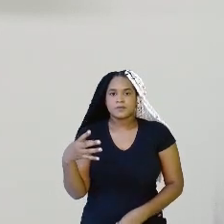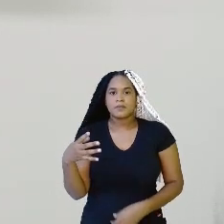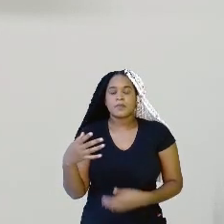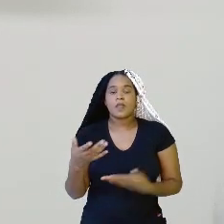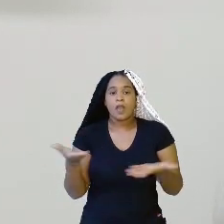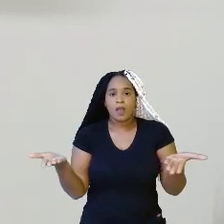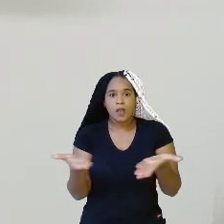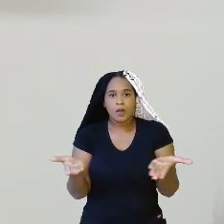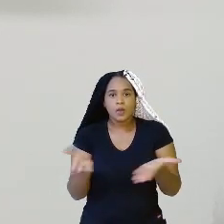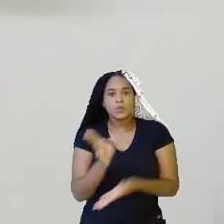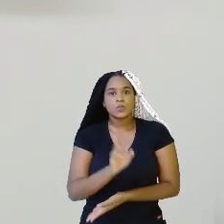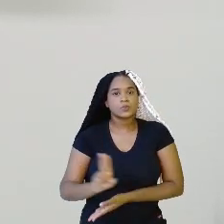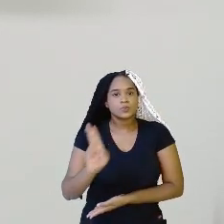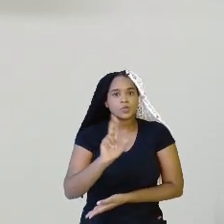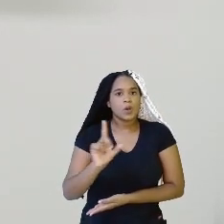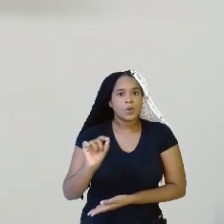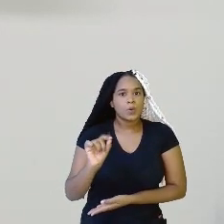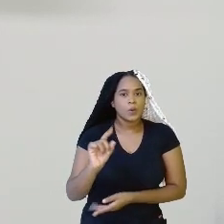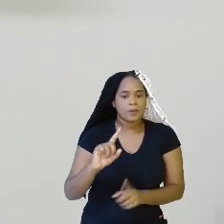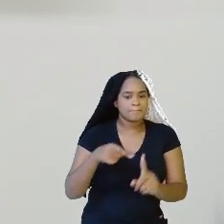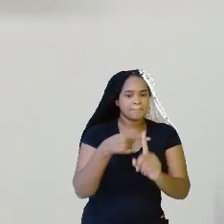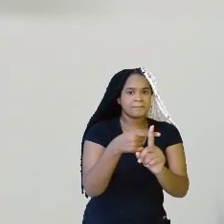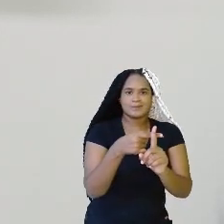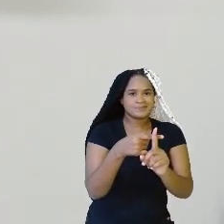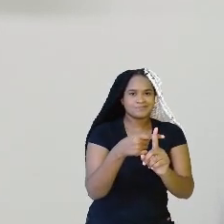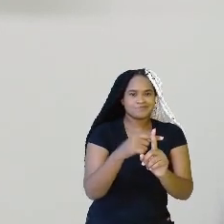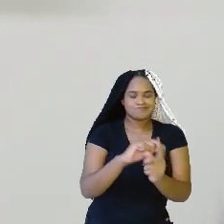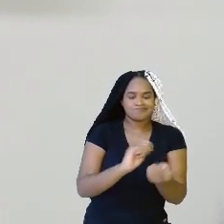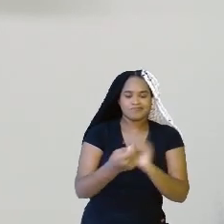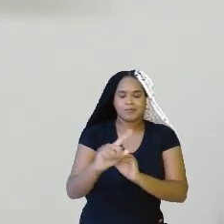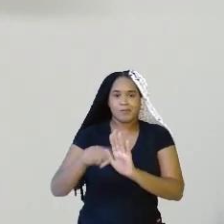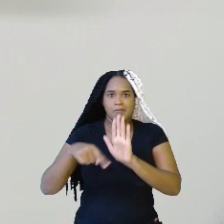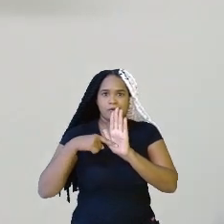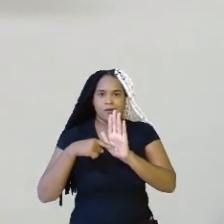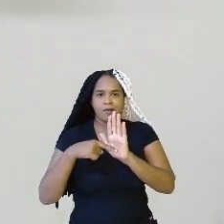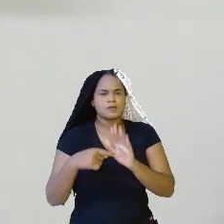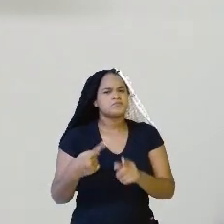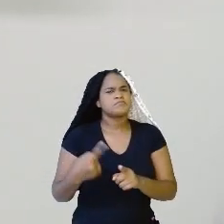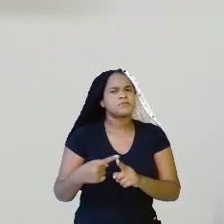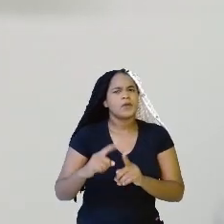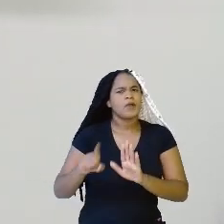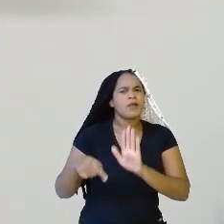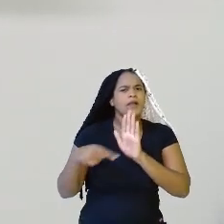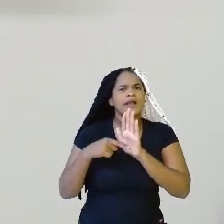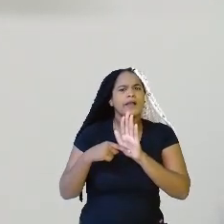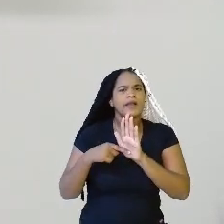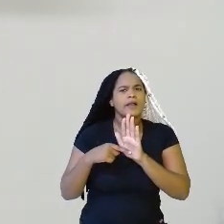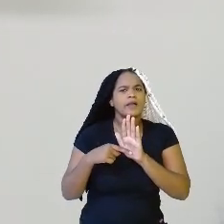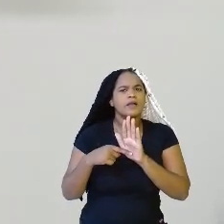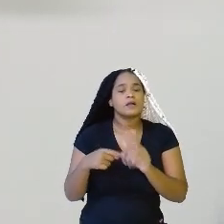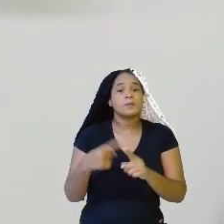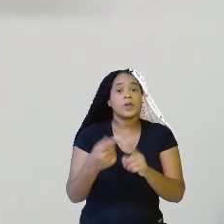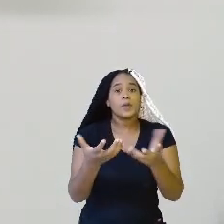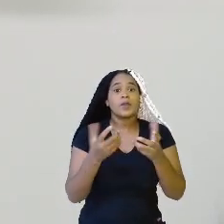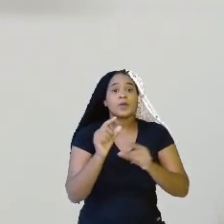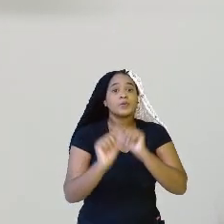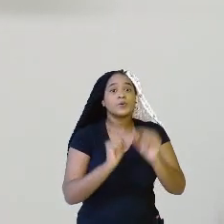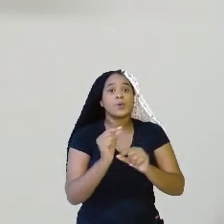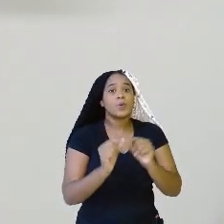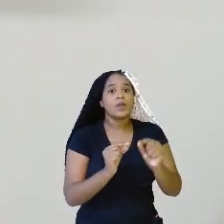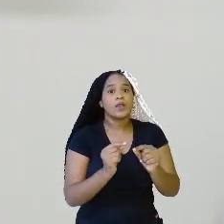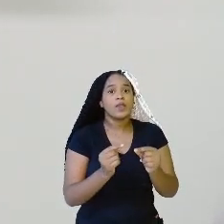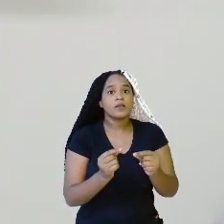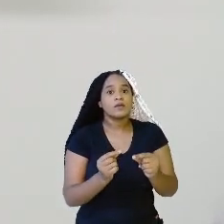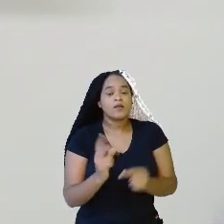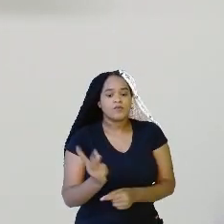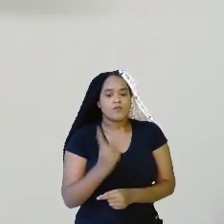vou utilizar, ao invés da adição, eu vou usar a subtração. Por quê, professora? Porque eu quero troco. Se eu